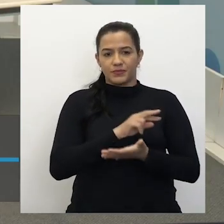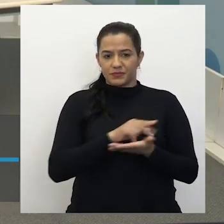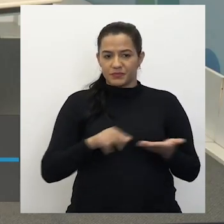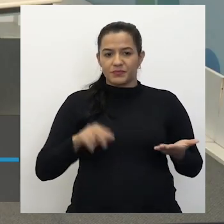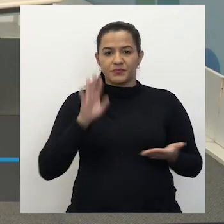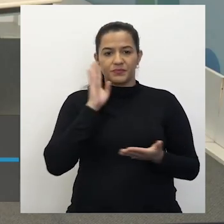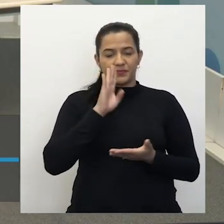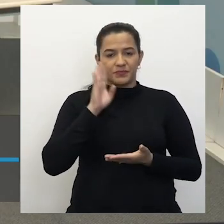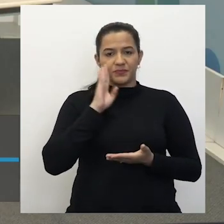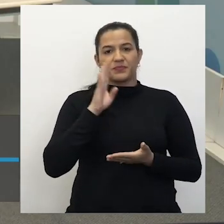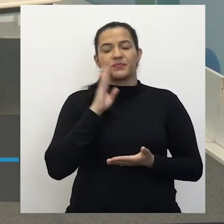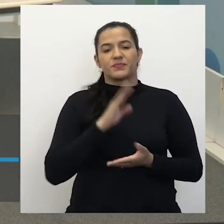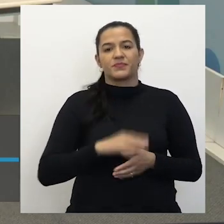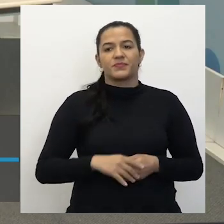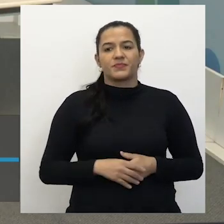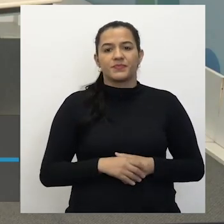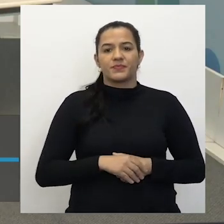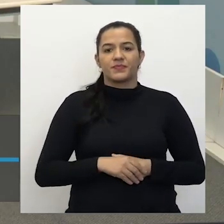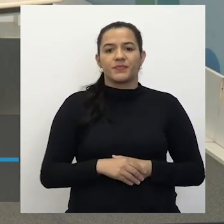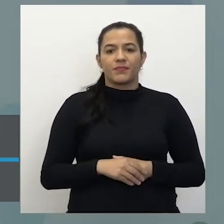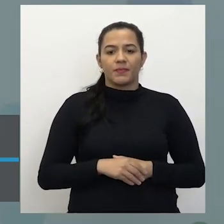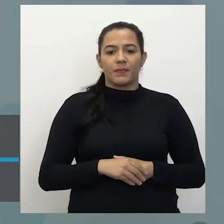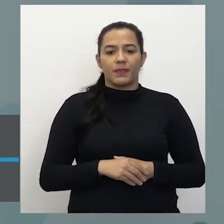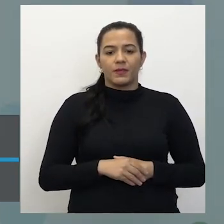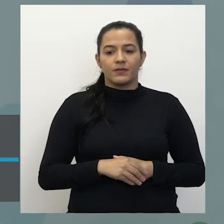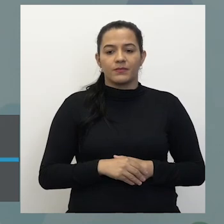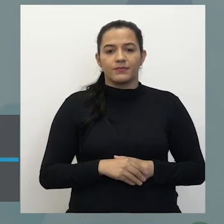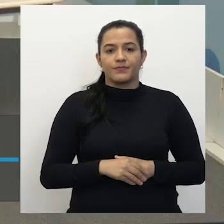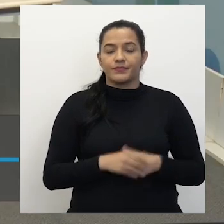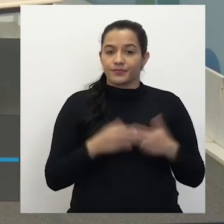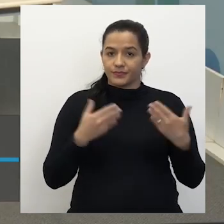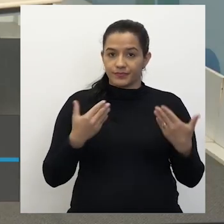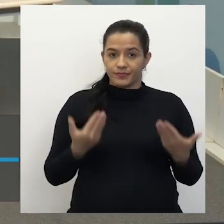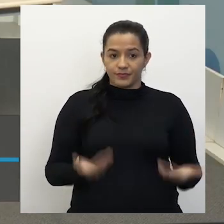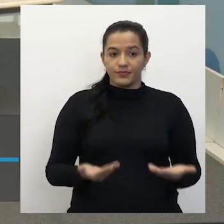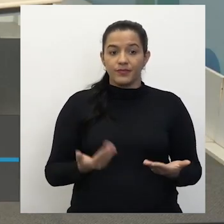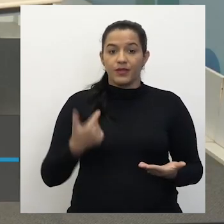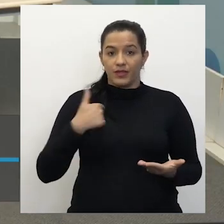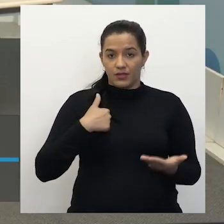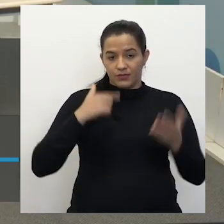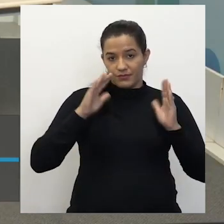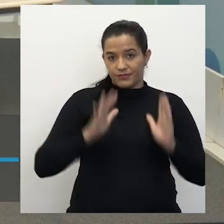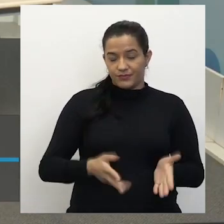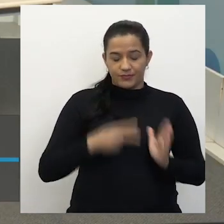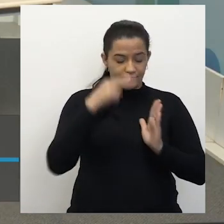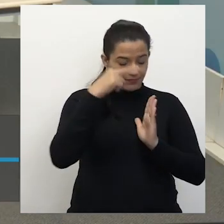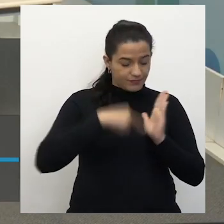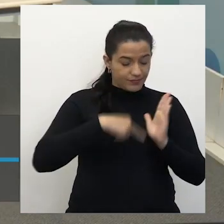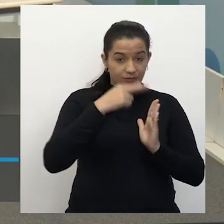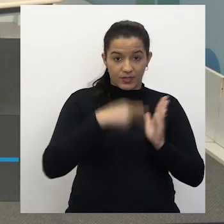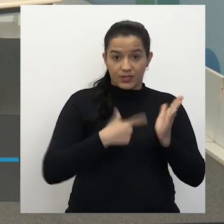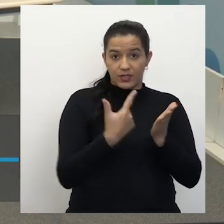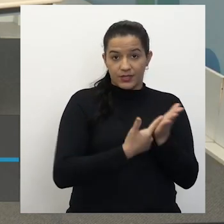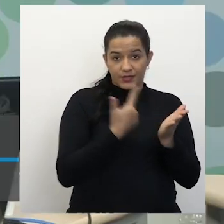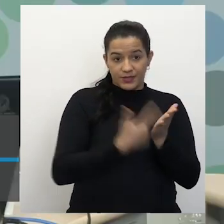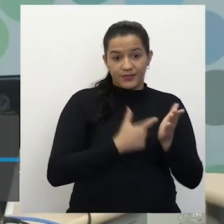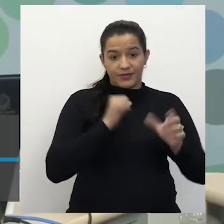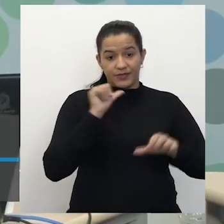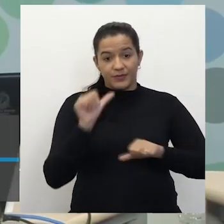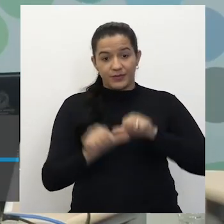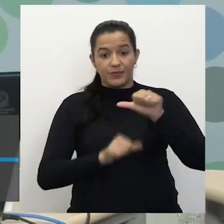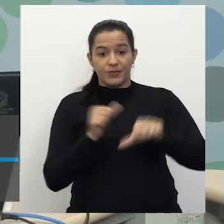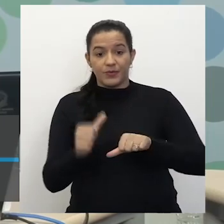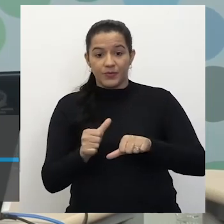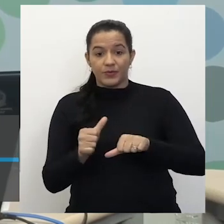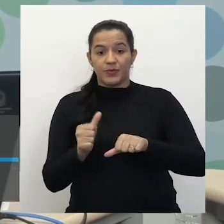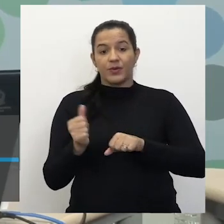Olha, bem legal. que legal. Nossa, bem bacana. Deixa eu ver. Gente, eu já li, sim, livro que virou filme, já li livro que virou